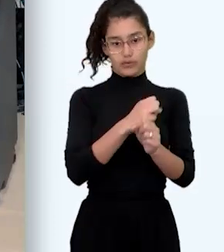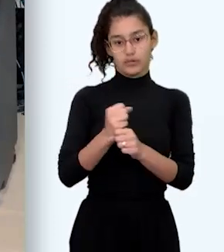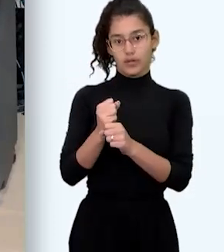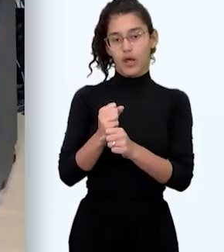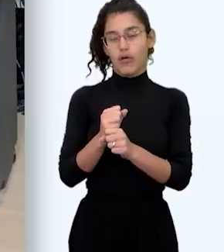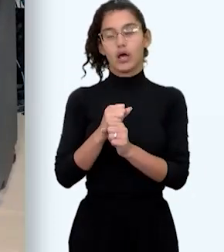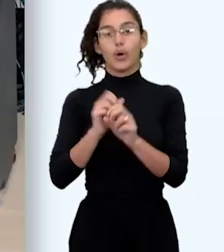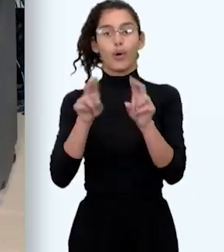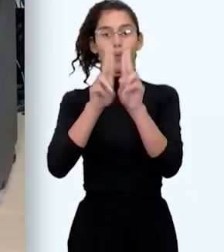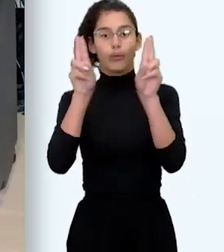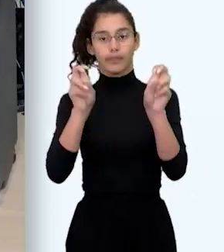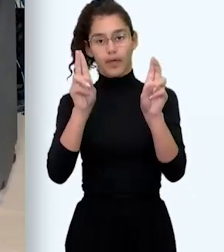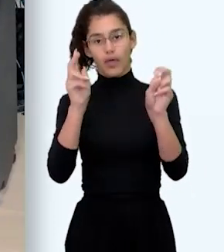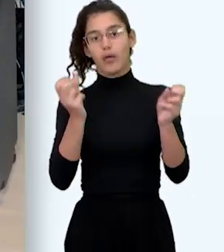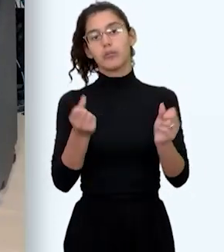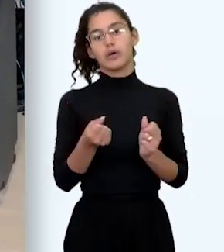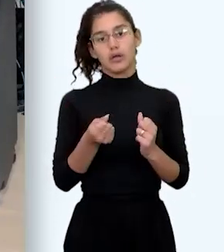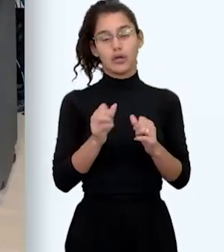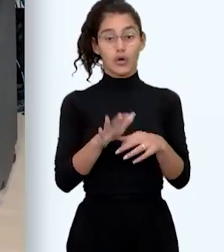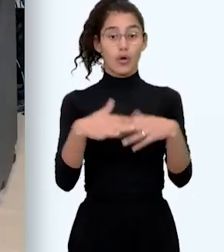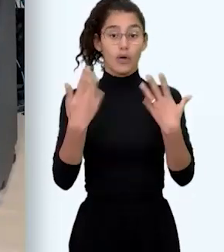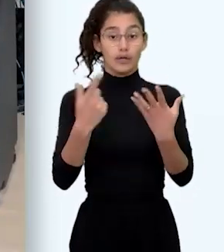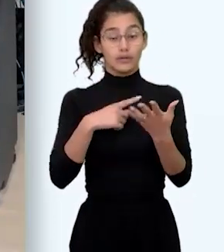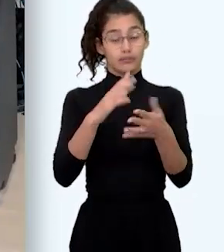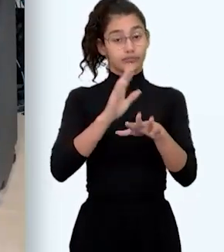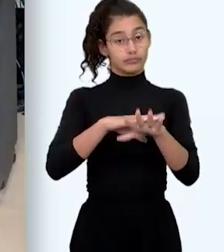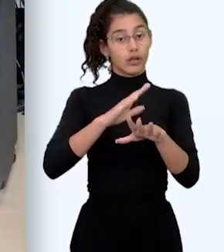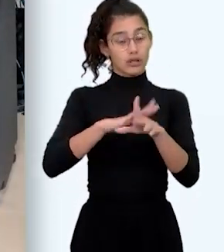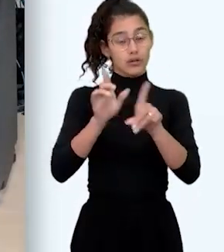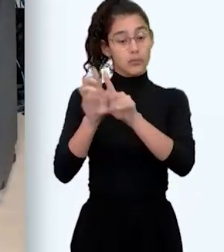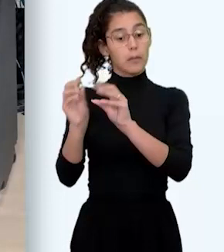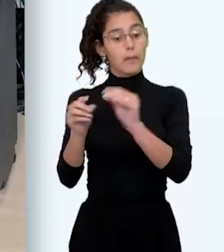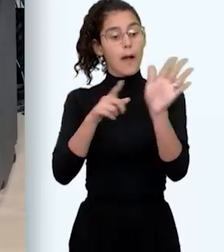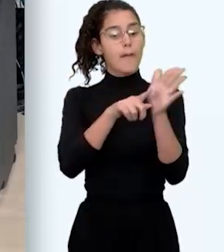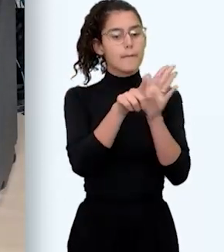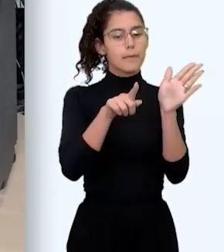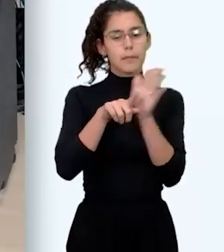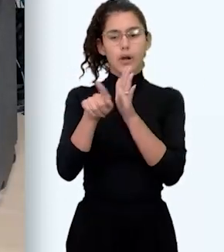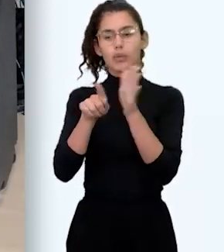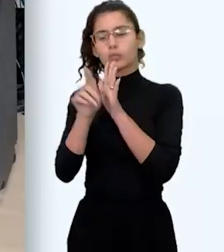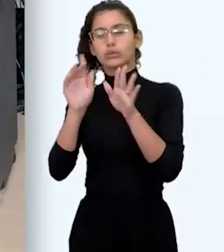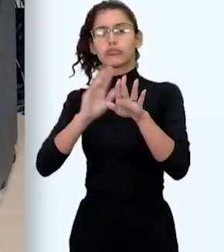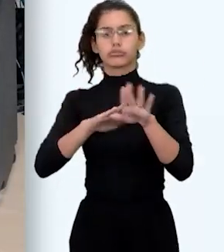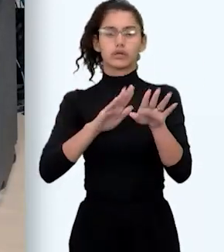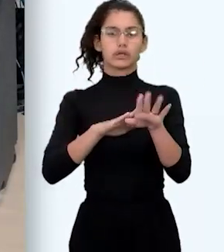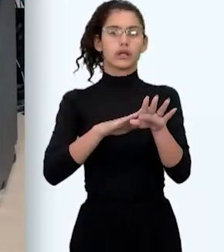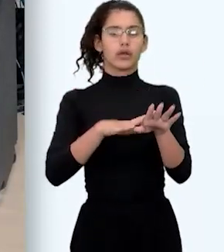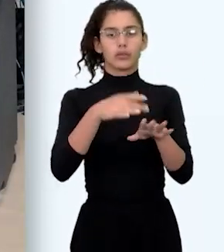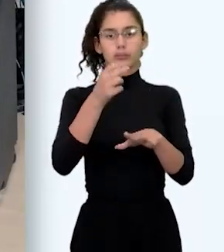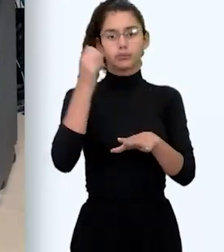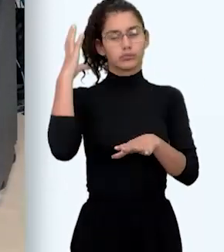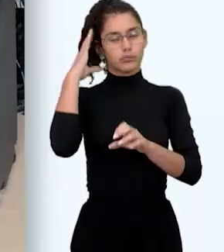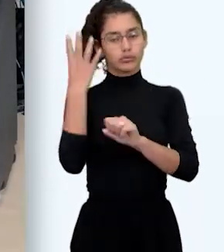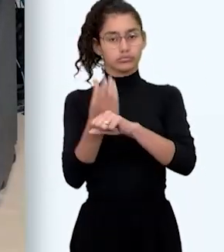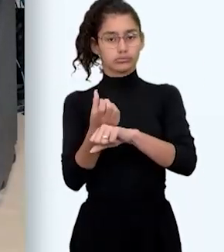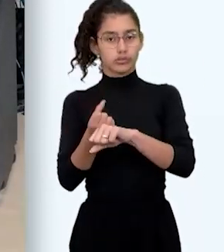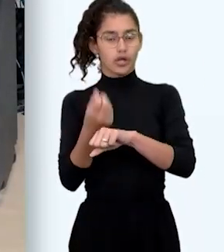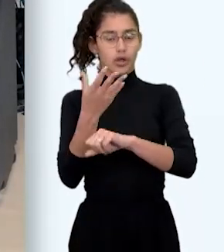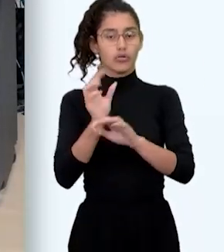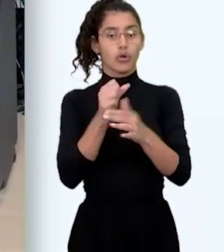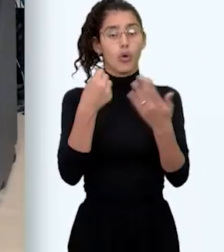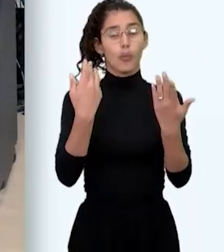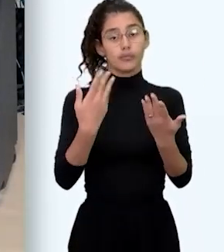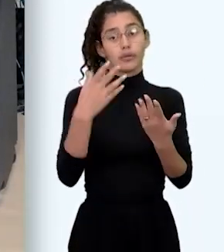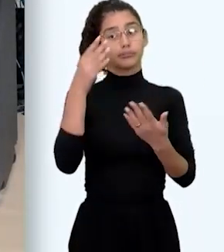assunto e o quanto quem estiver dirigindo ali, direcionando as perguntas ali para o convidado no podcast ou o assunto, o quanto ele está